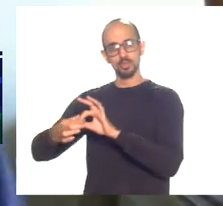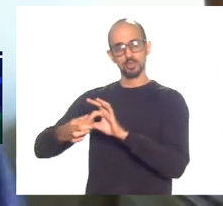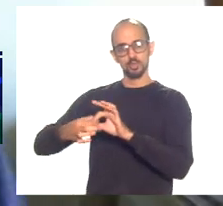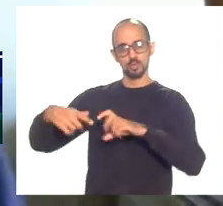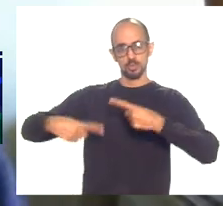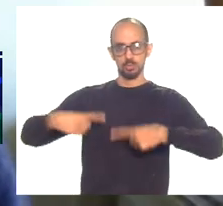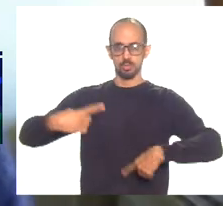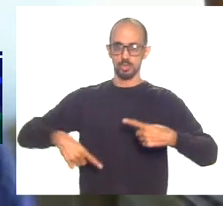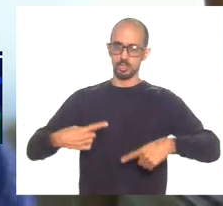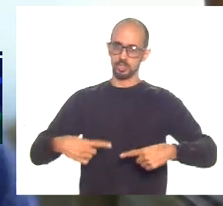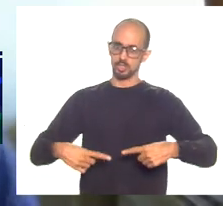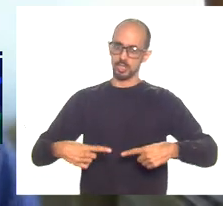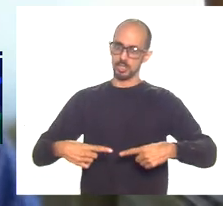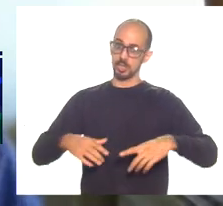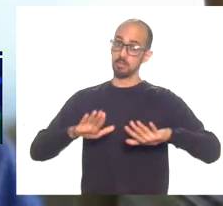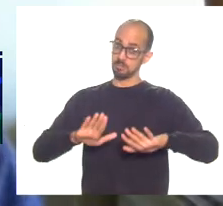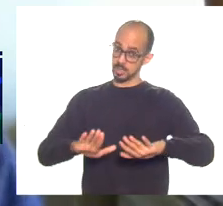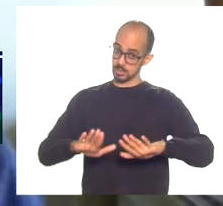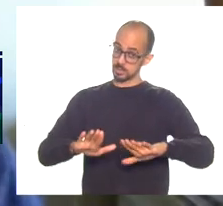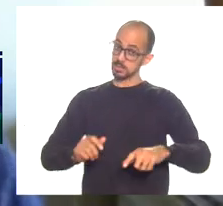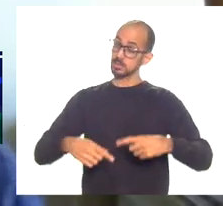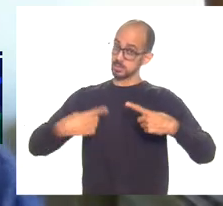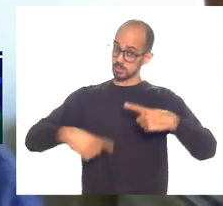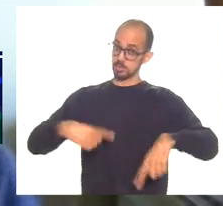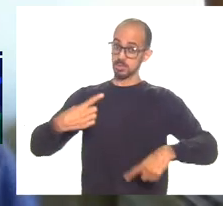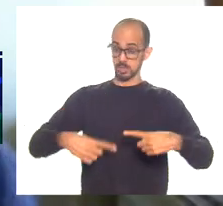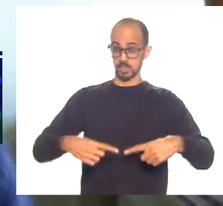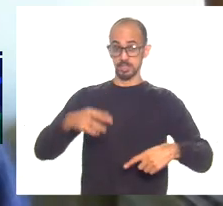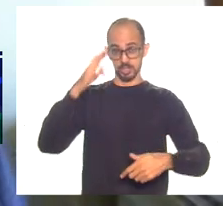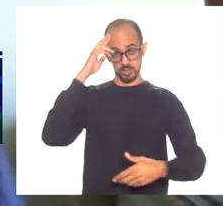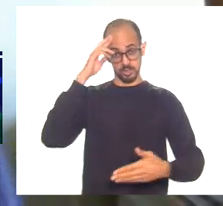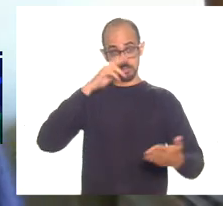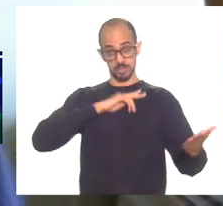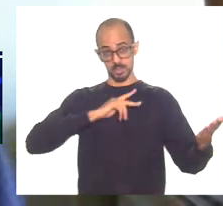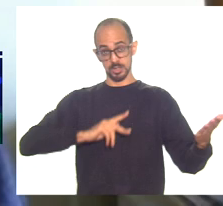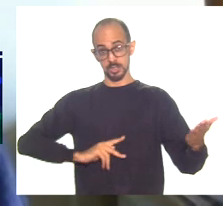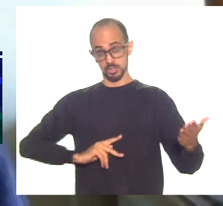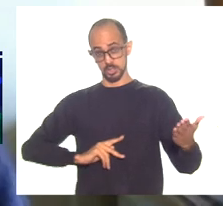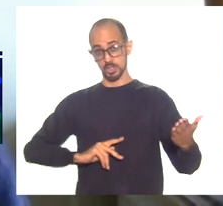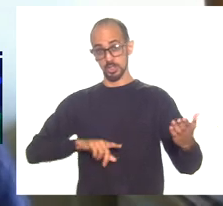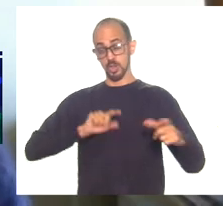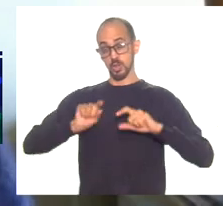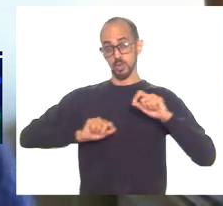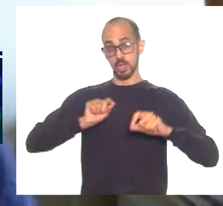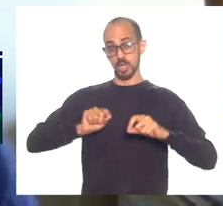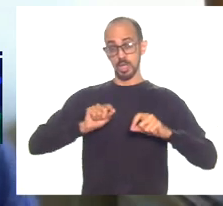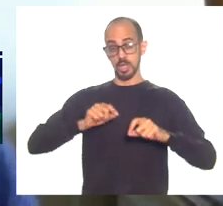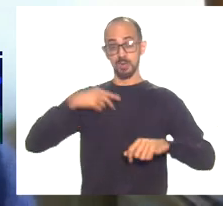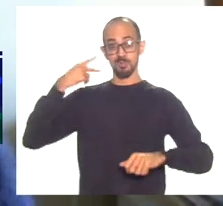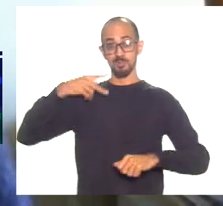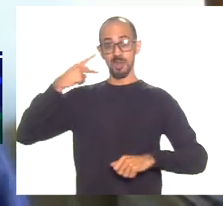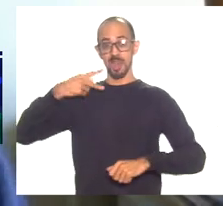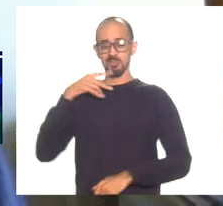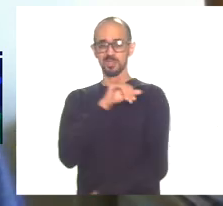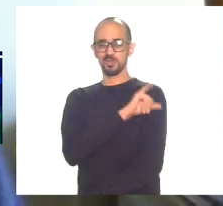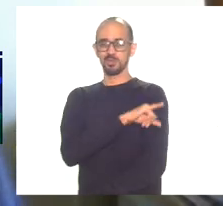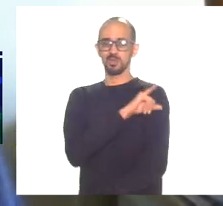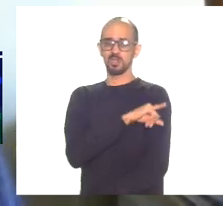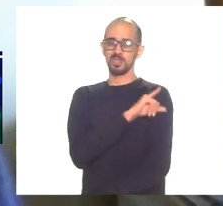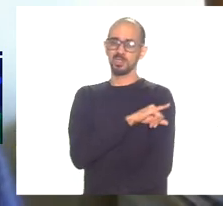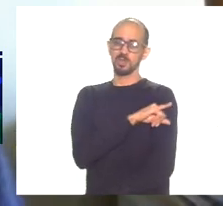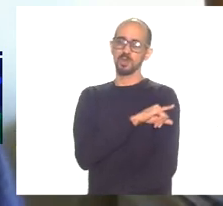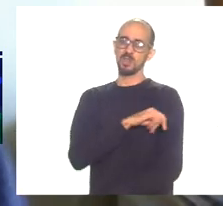e no campo político tirar a presidente Eu acho que o Parlamento Fluminense